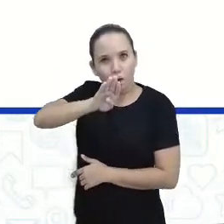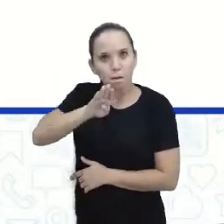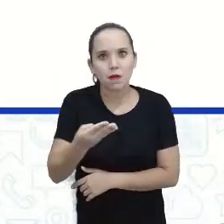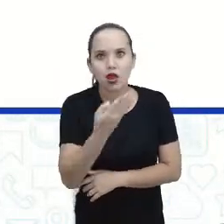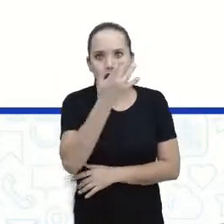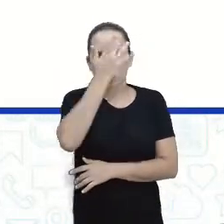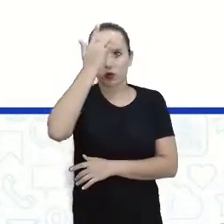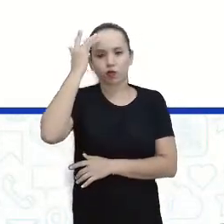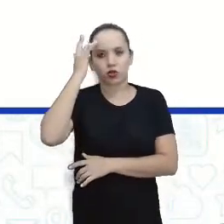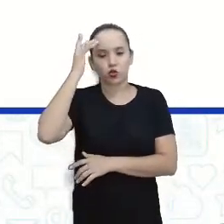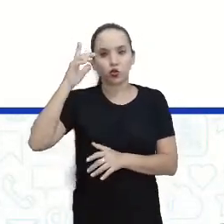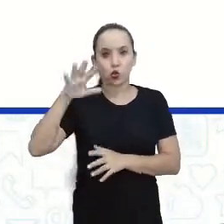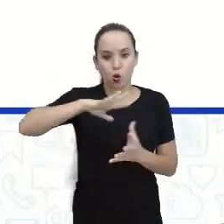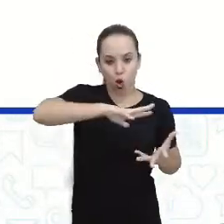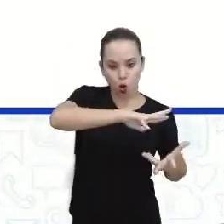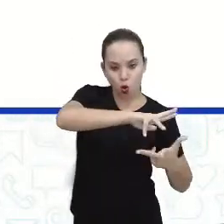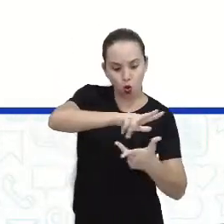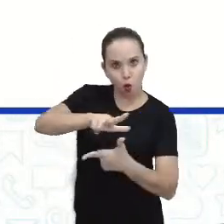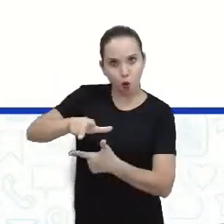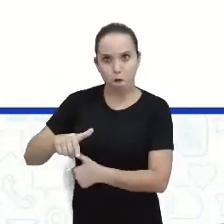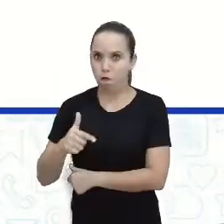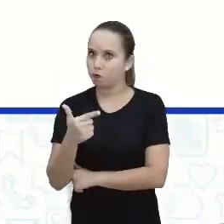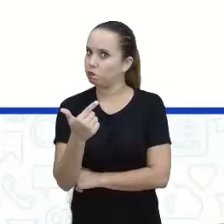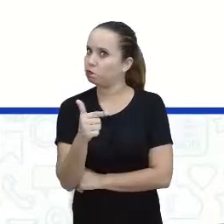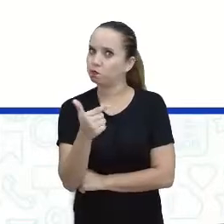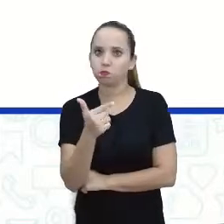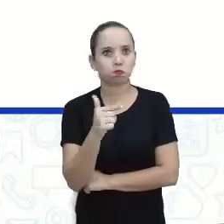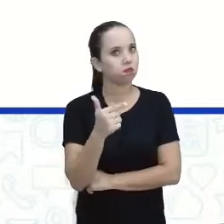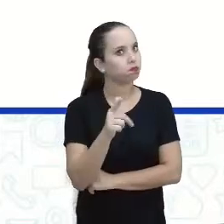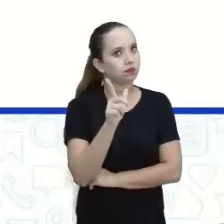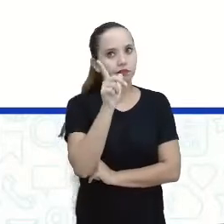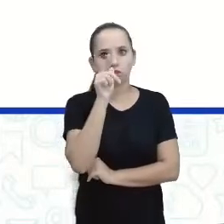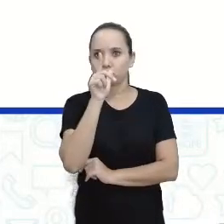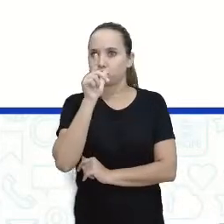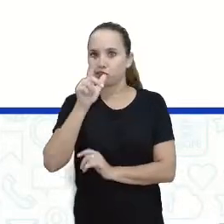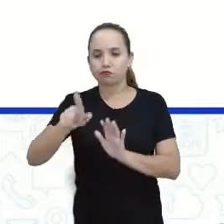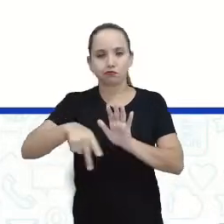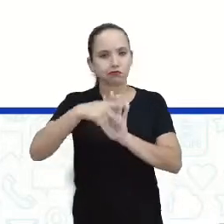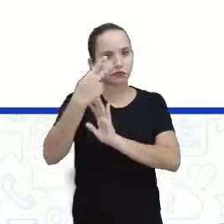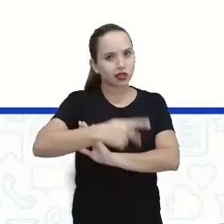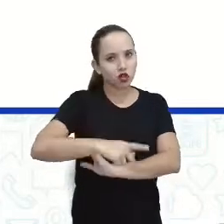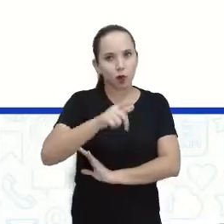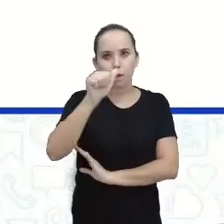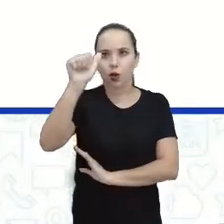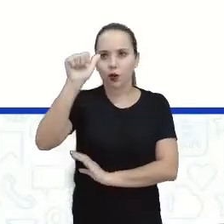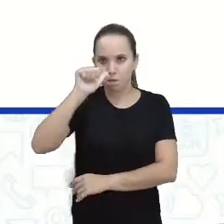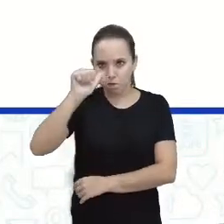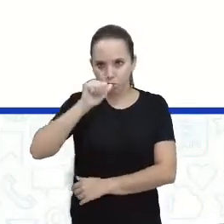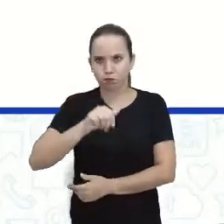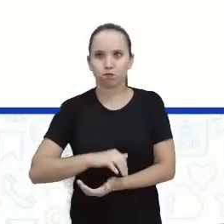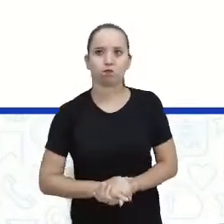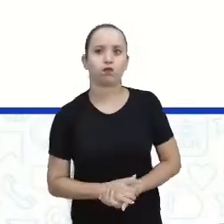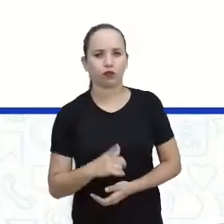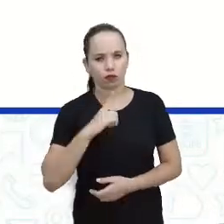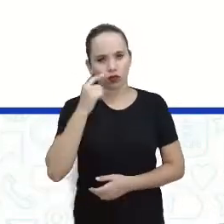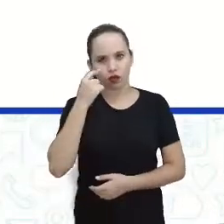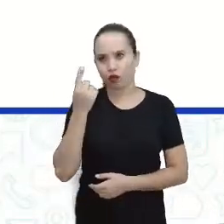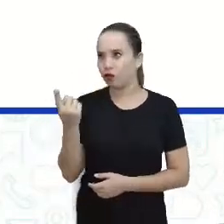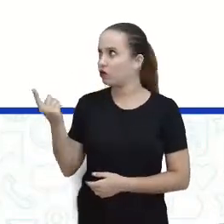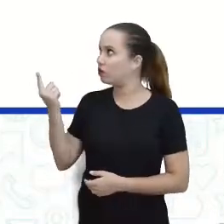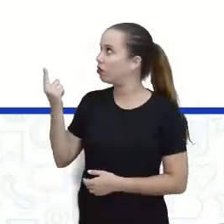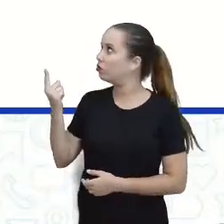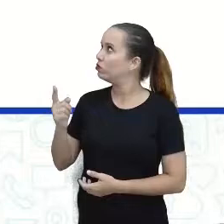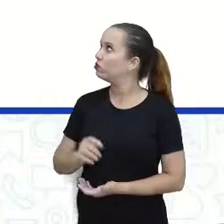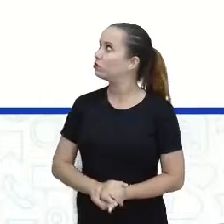têm acesso à água potável. Olha essa criança aí mostrando, né, tomando uma garrafa d'água que tá